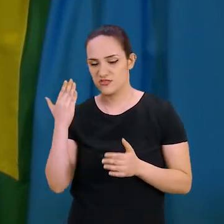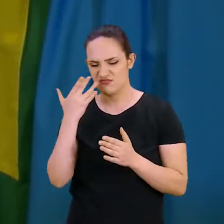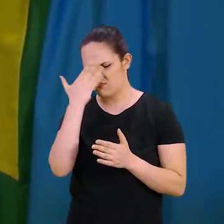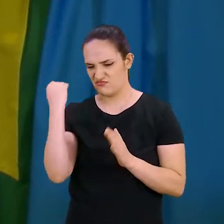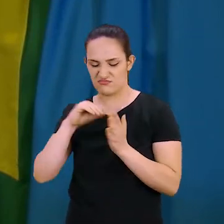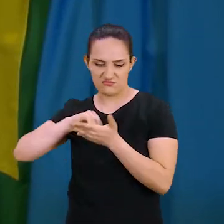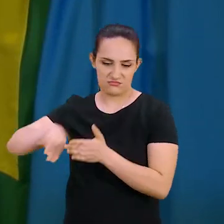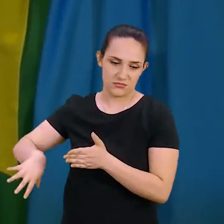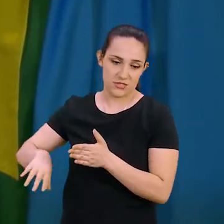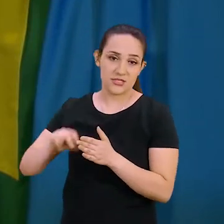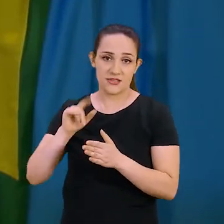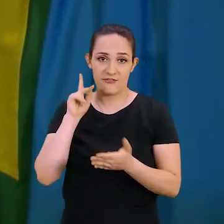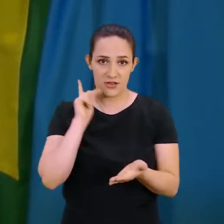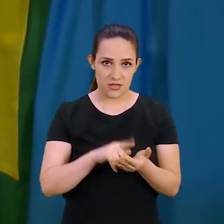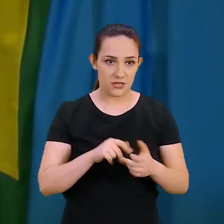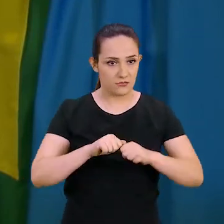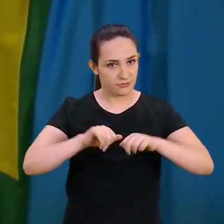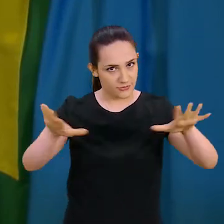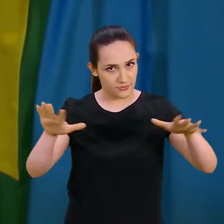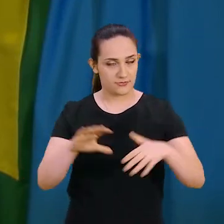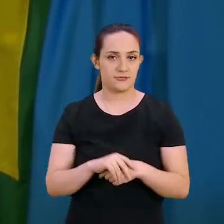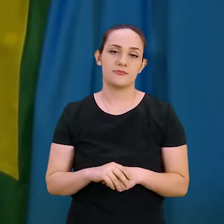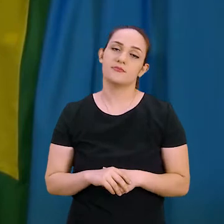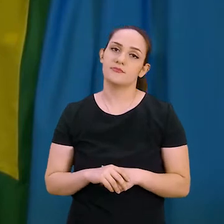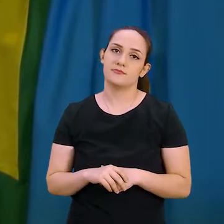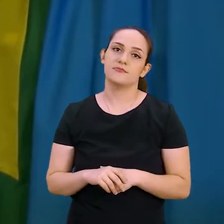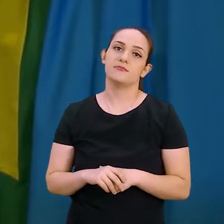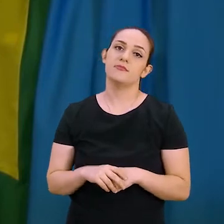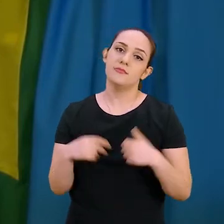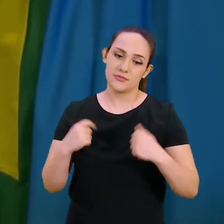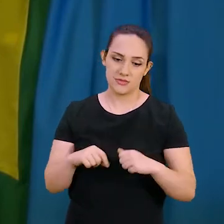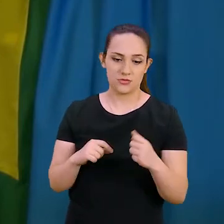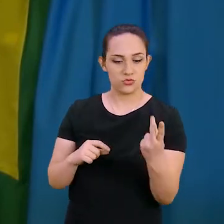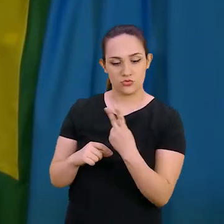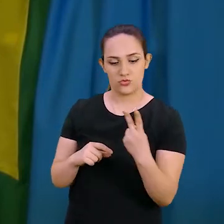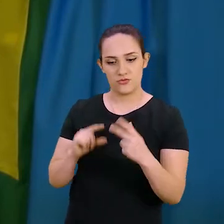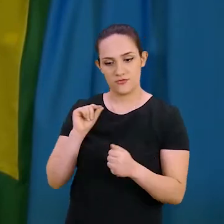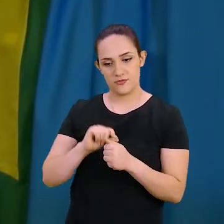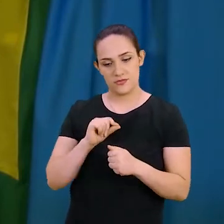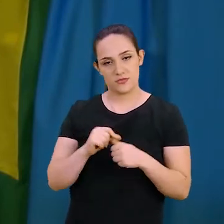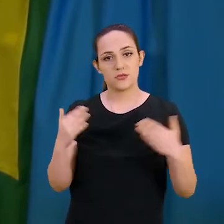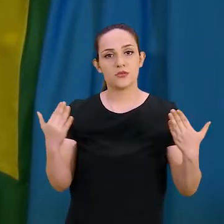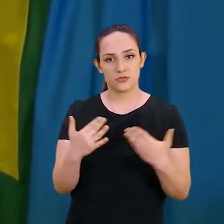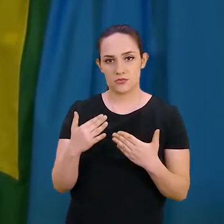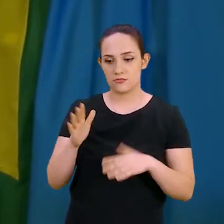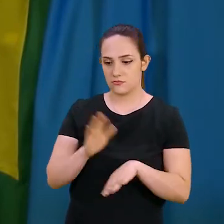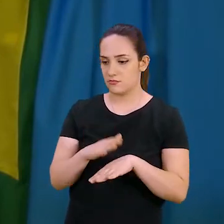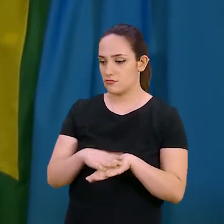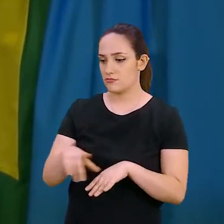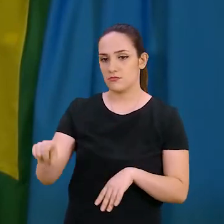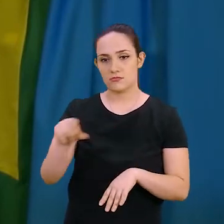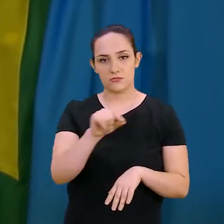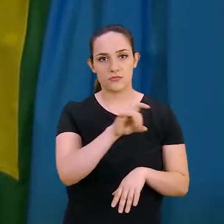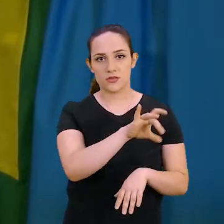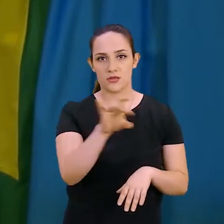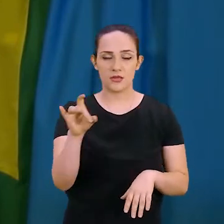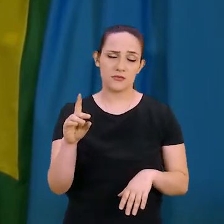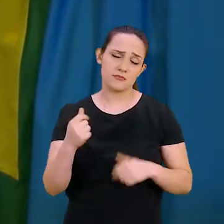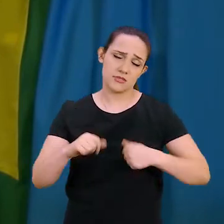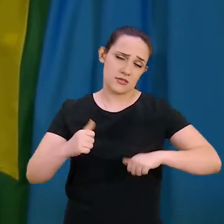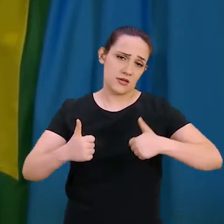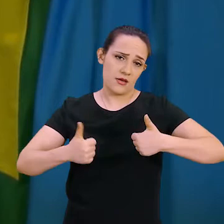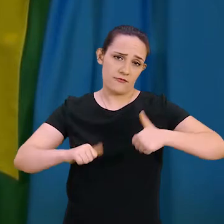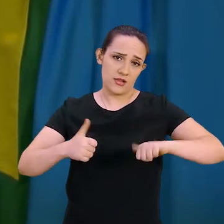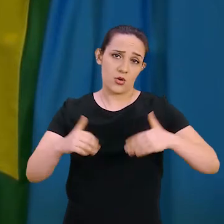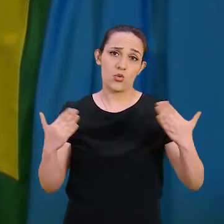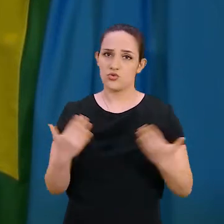guarda, deleta. Se a notícia é verdadeira, propaga. Então ela faz as duas funções. Cabe a nós filtrar. E sempre